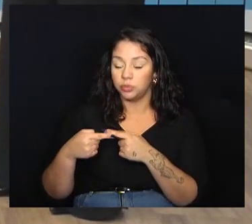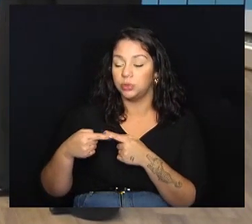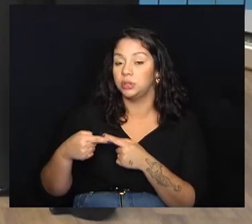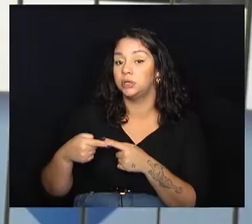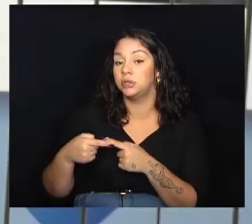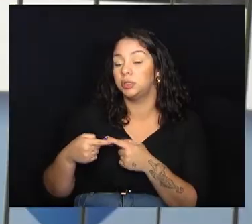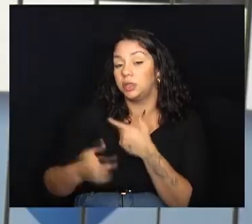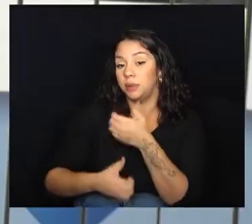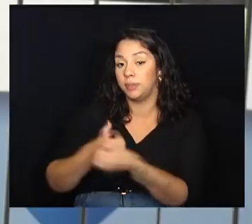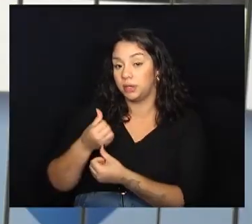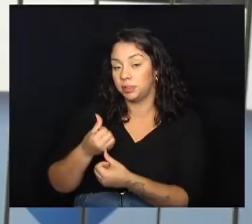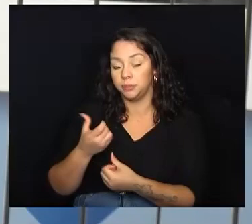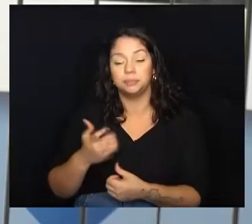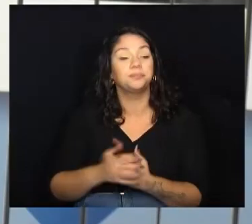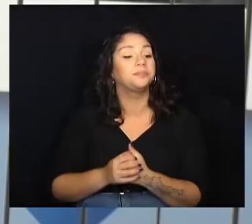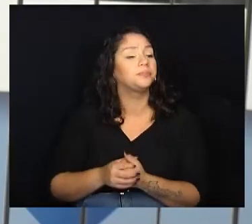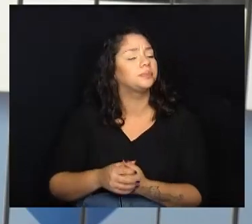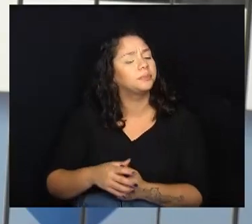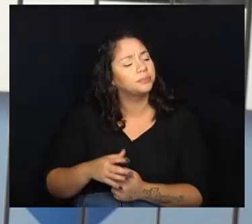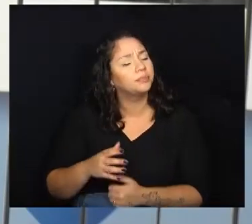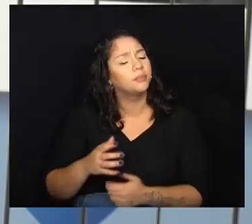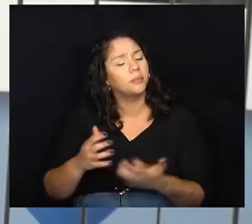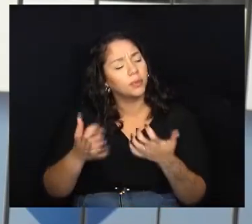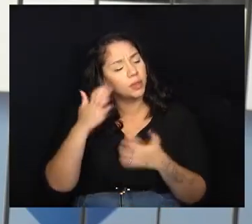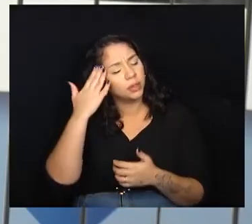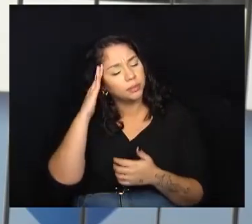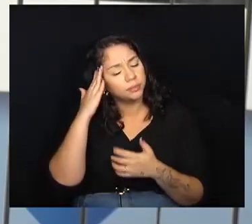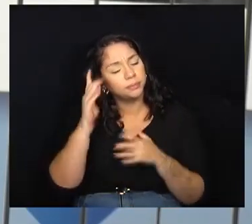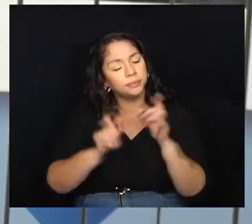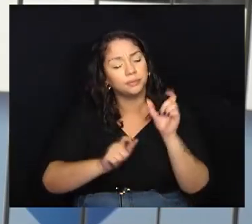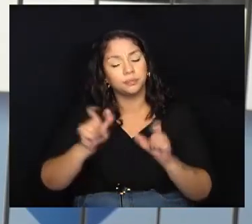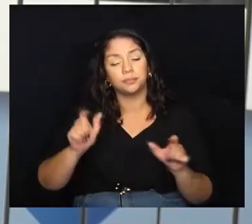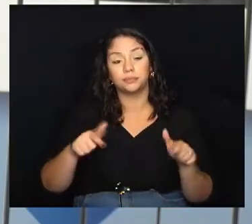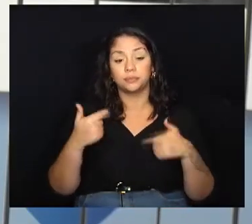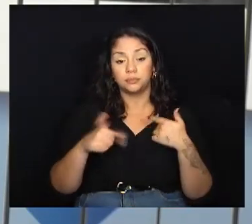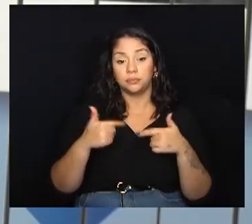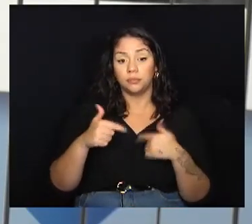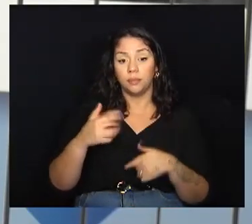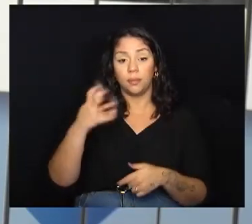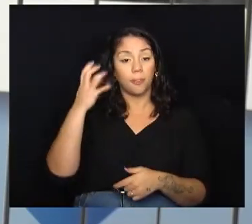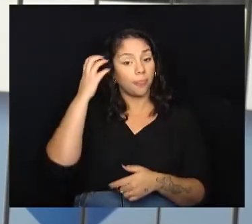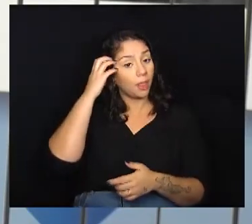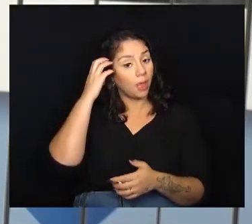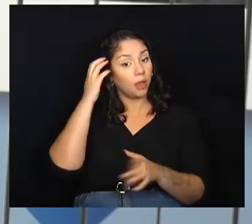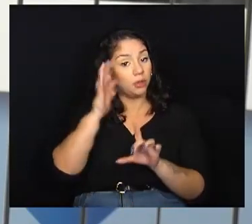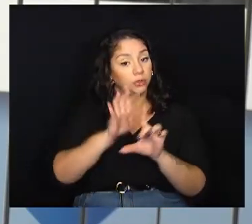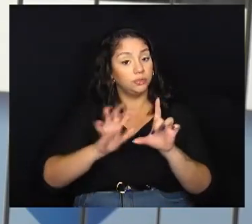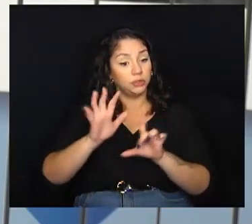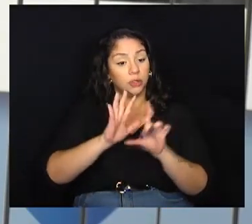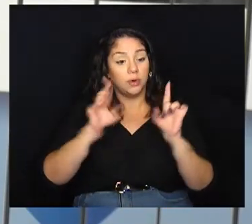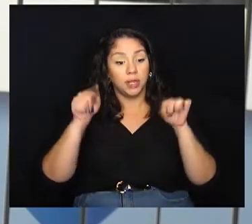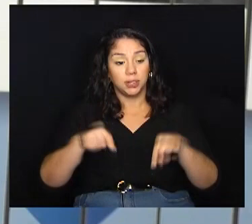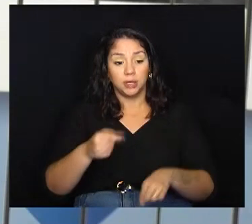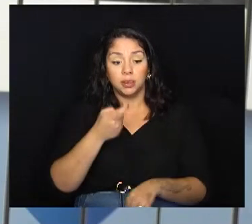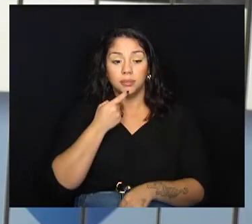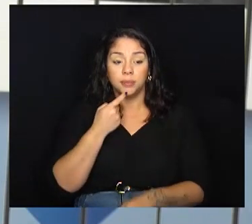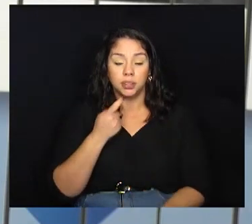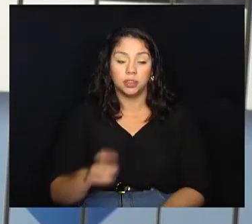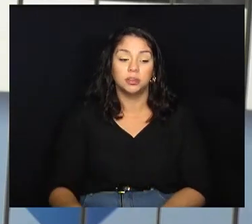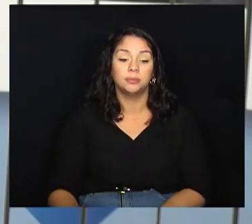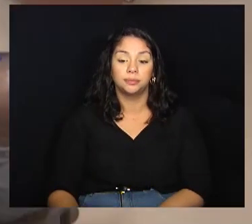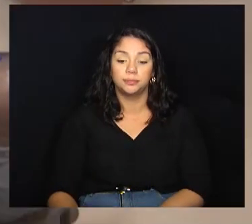quis entender como está a situação do pessoal que trabalha com audiovisual aqui em Campinas. Confira.